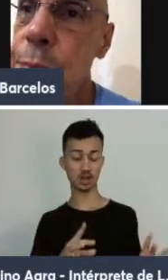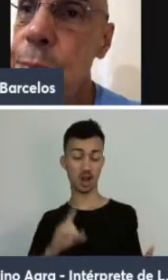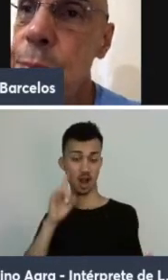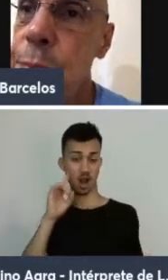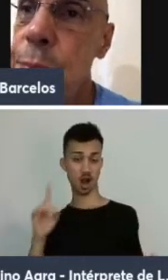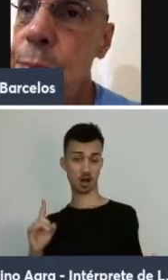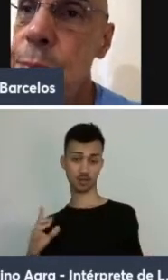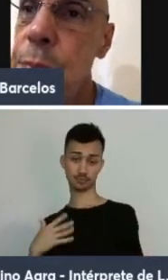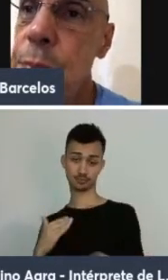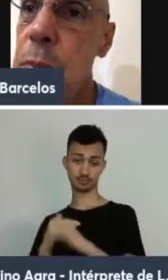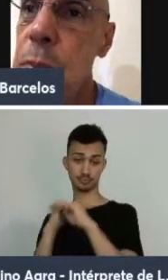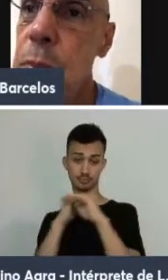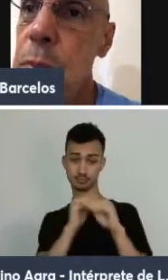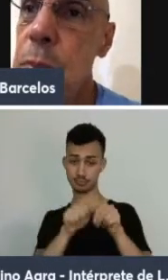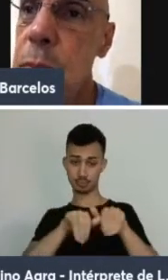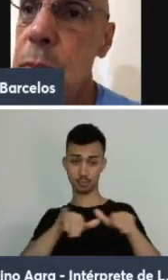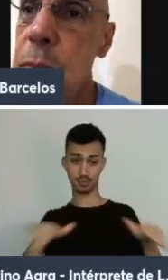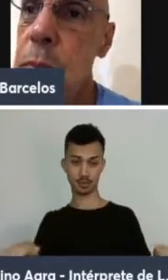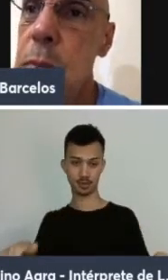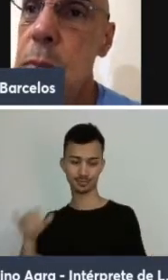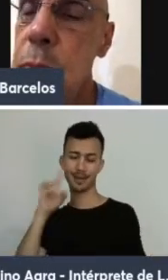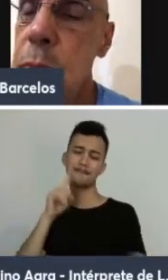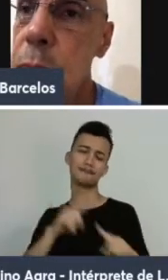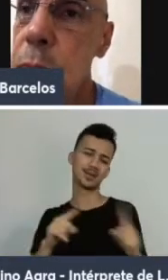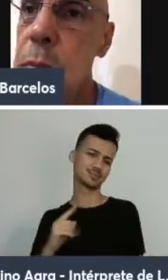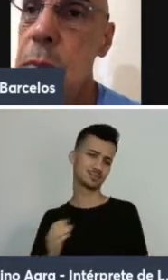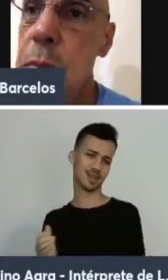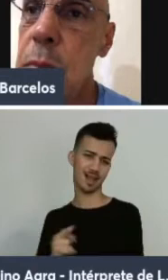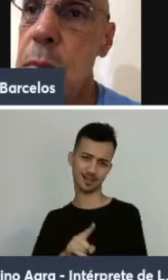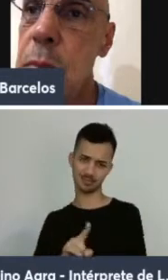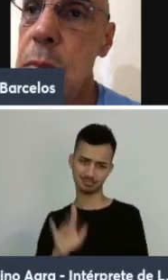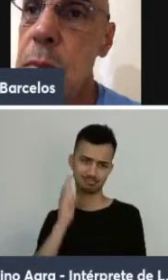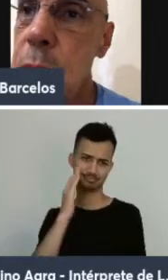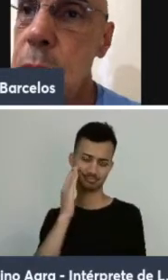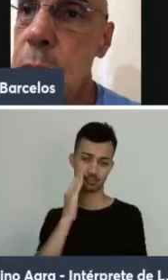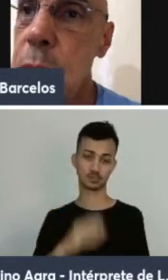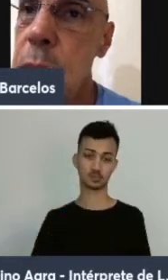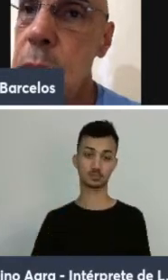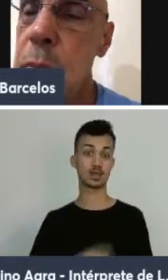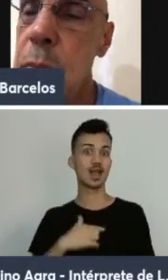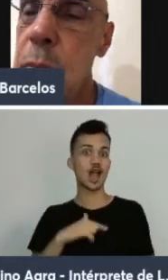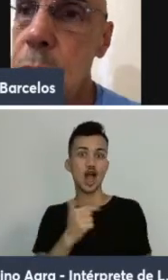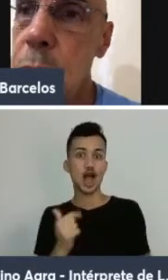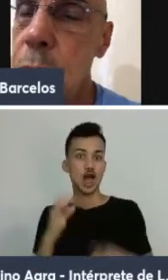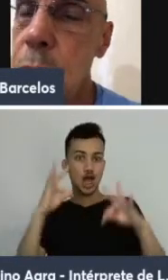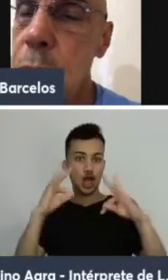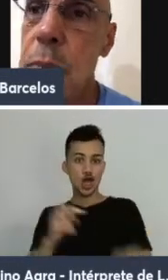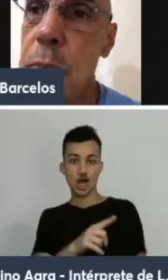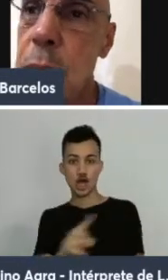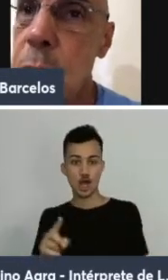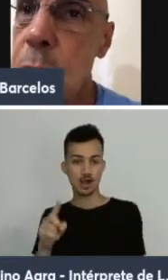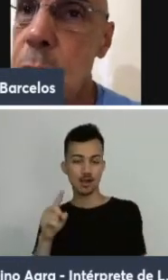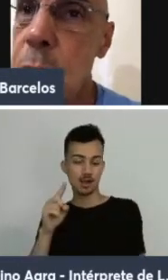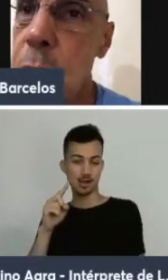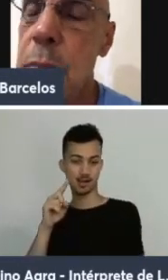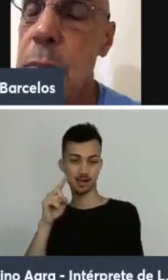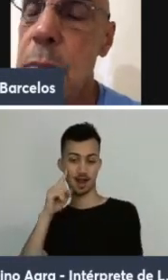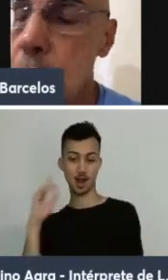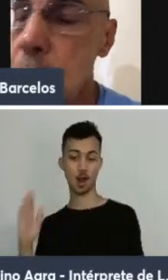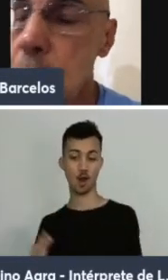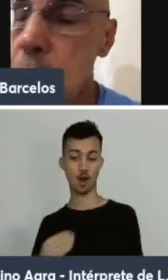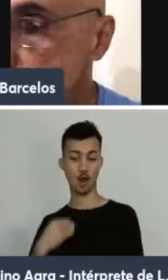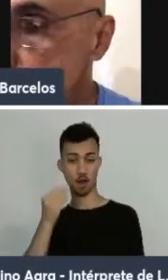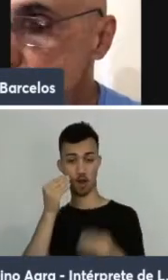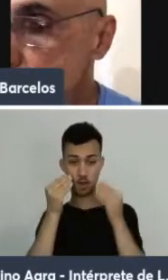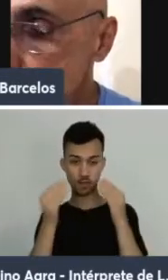né, assim, bem restrito. Mas, assim, não tinha a produção, nem se tinha a produção liberal com relação